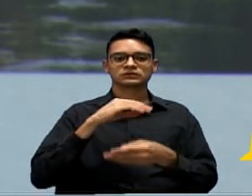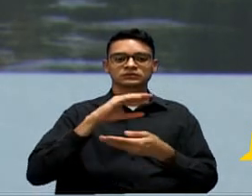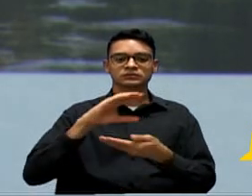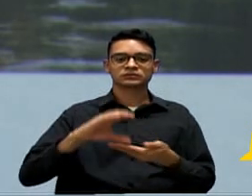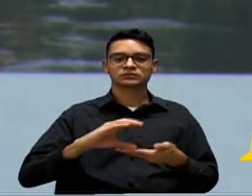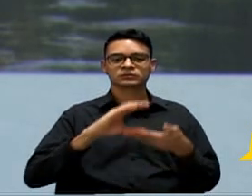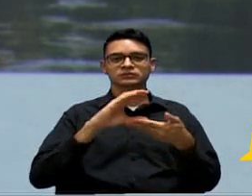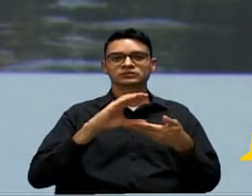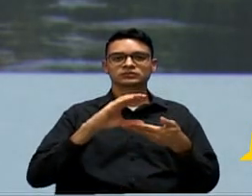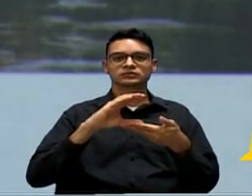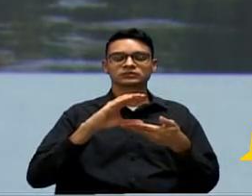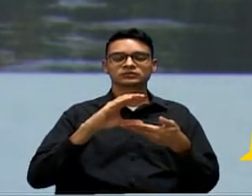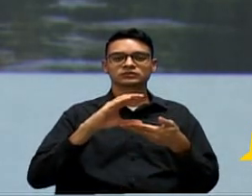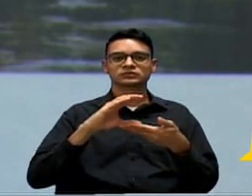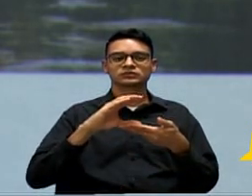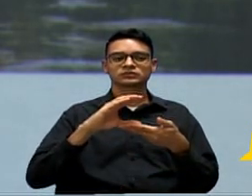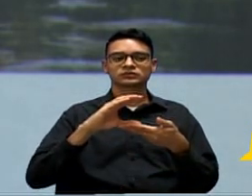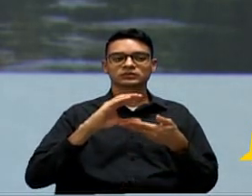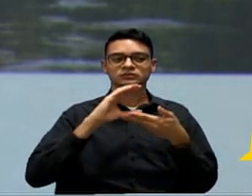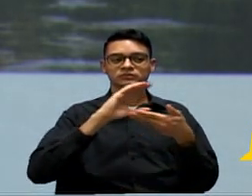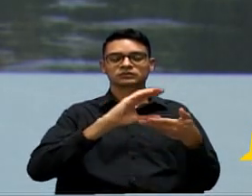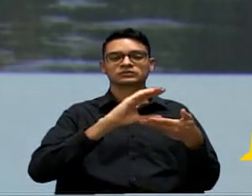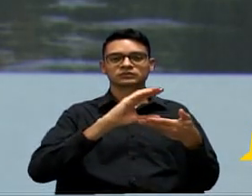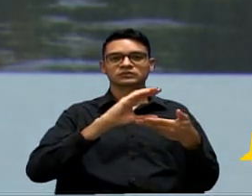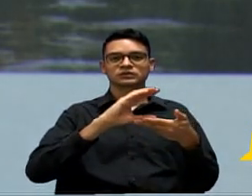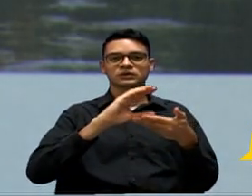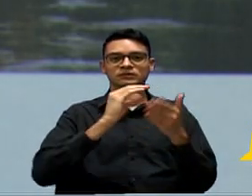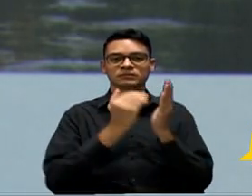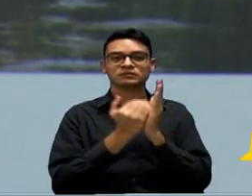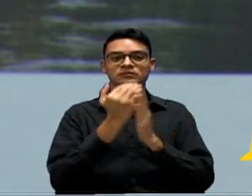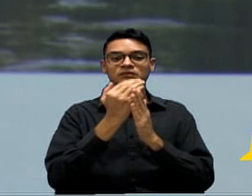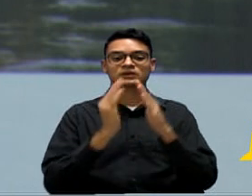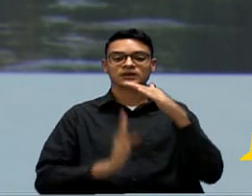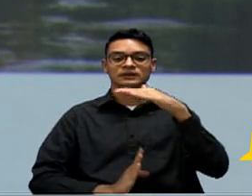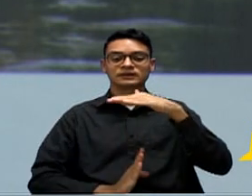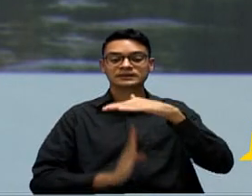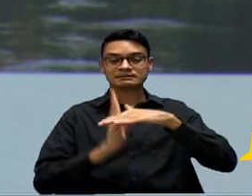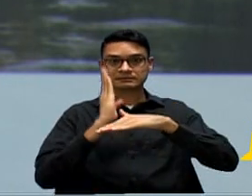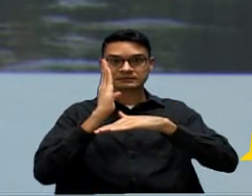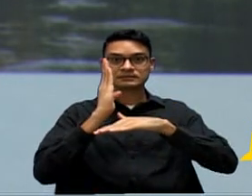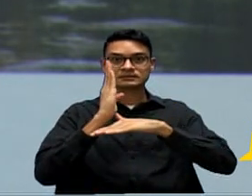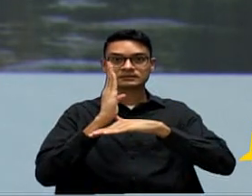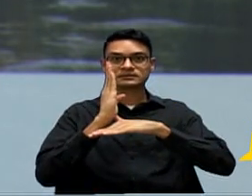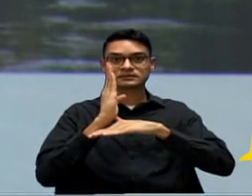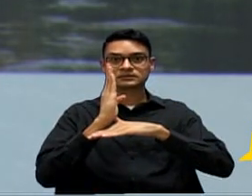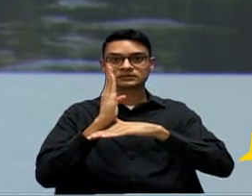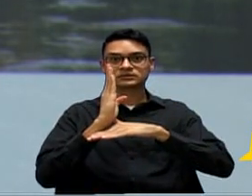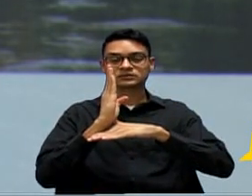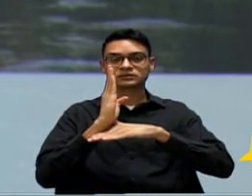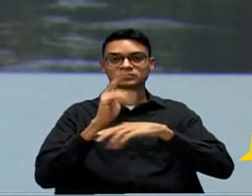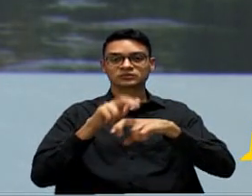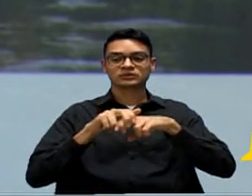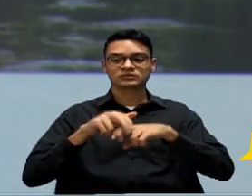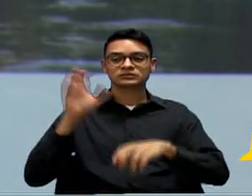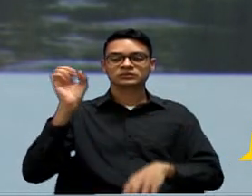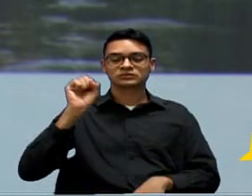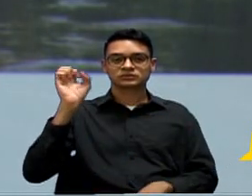que possuam subsídio ou remuneração do cargo acima dos valores máximos estabelecidos pelas